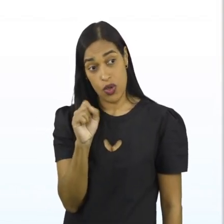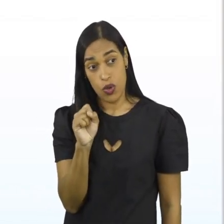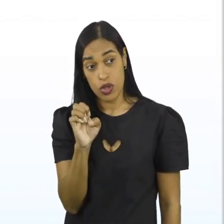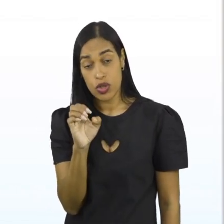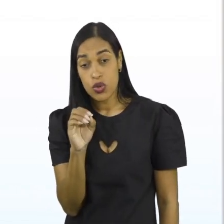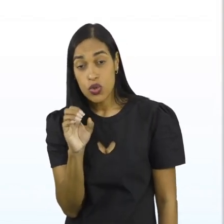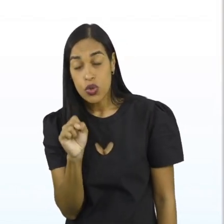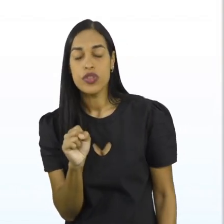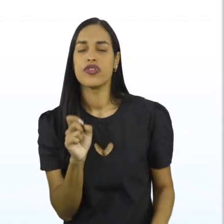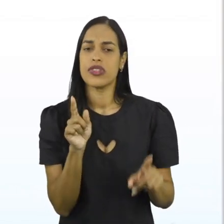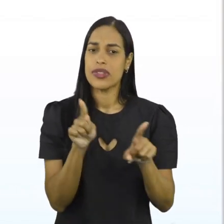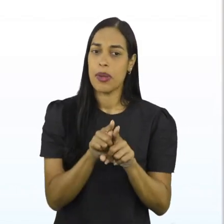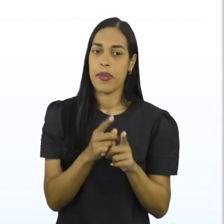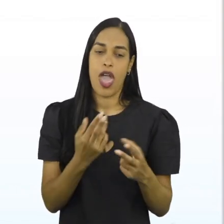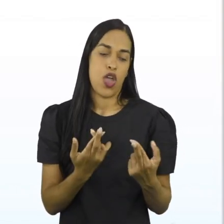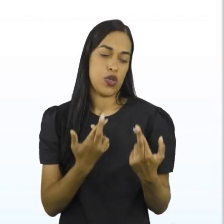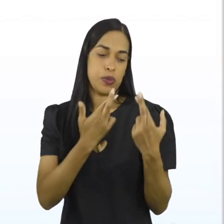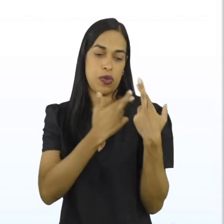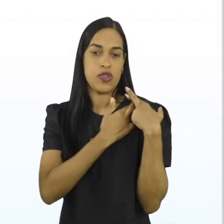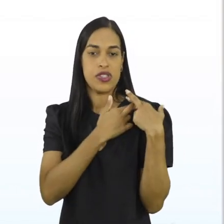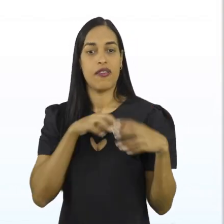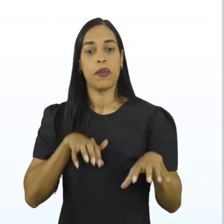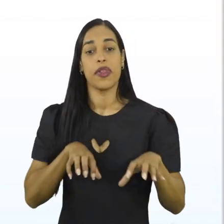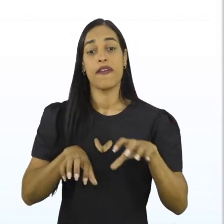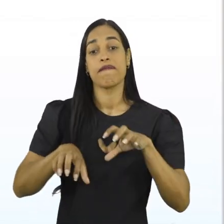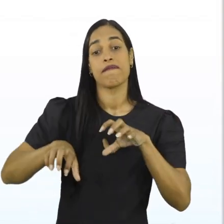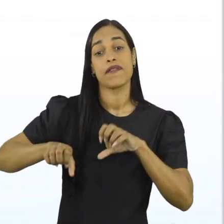ser responsáveis pela formação,